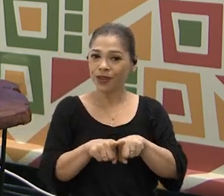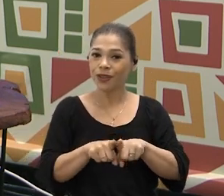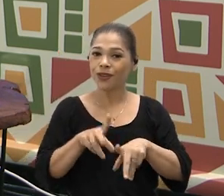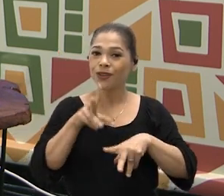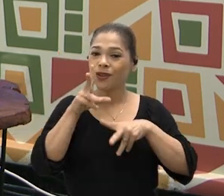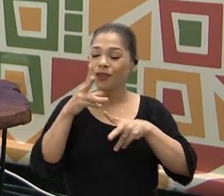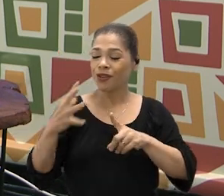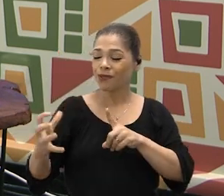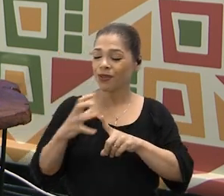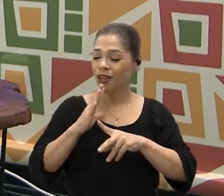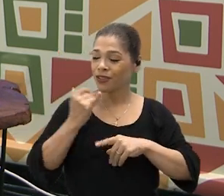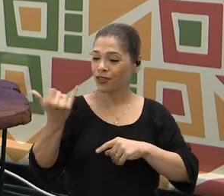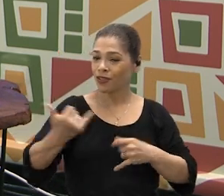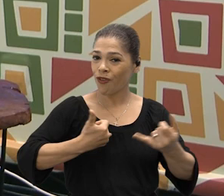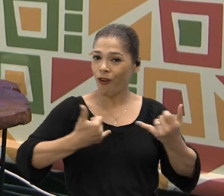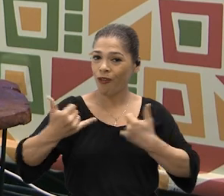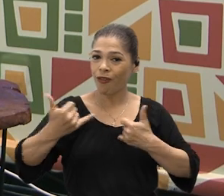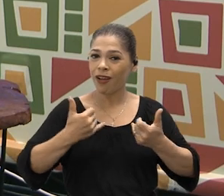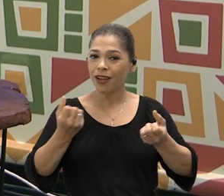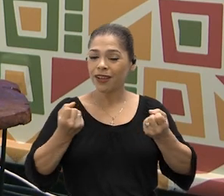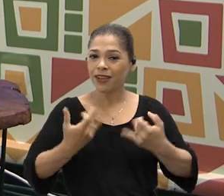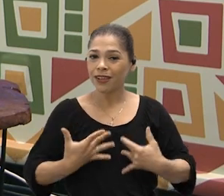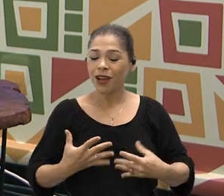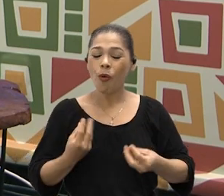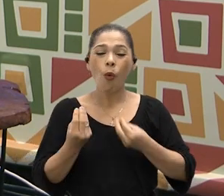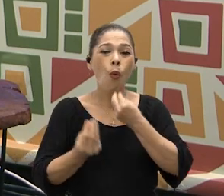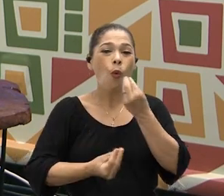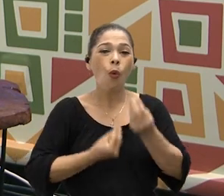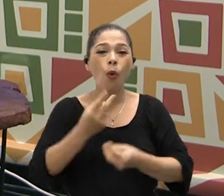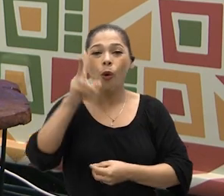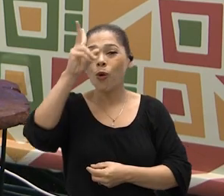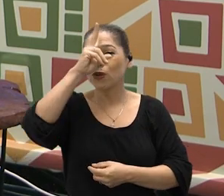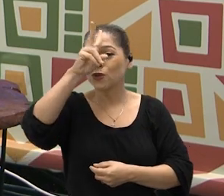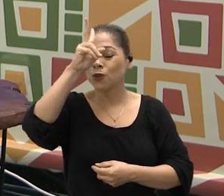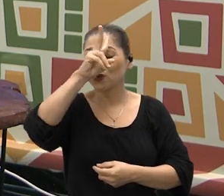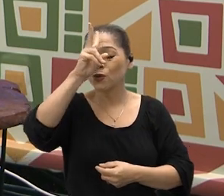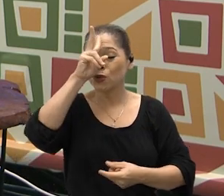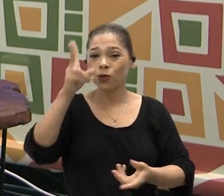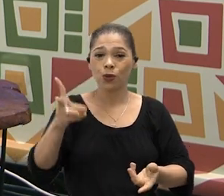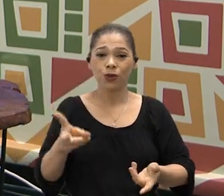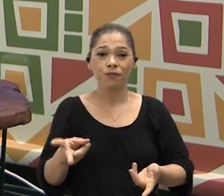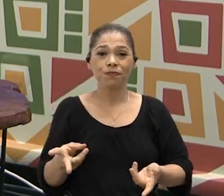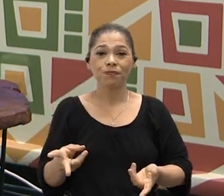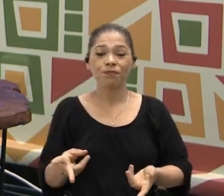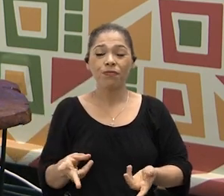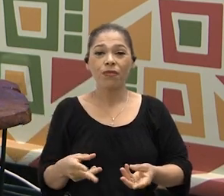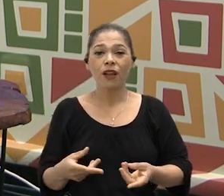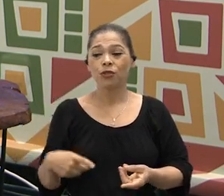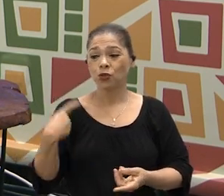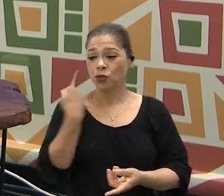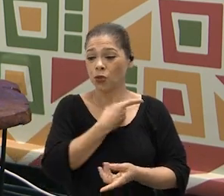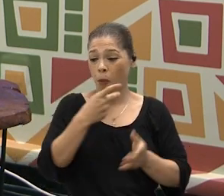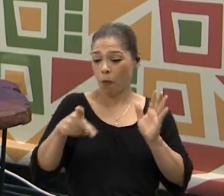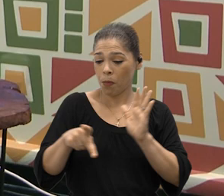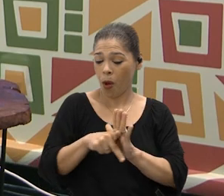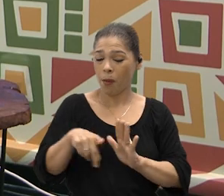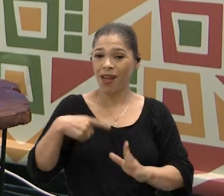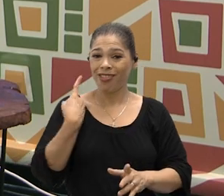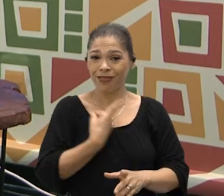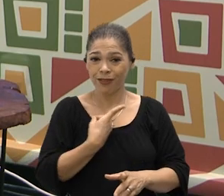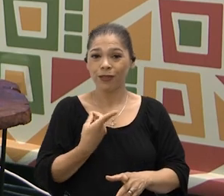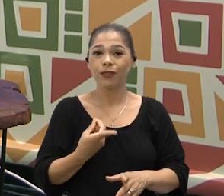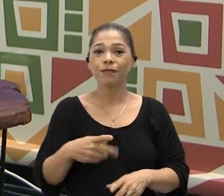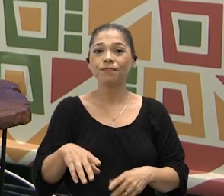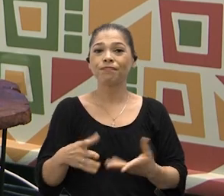o poder de nos contar de nos contar histórias histórias nossas né